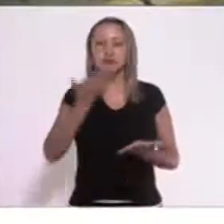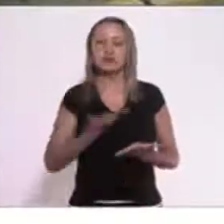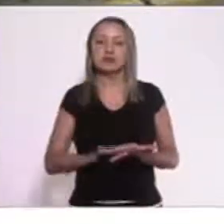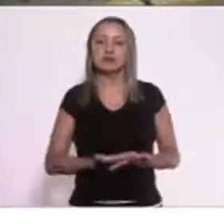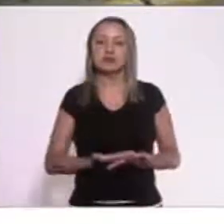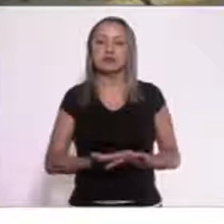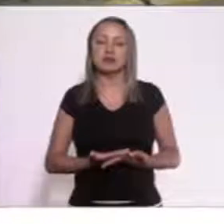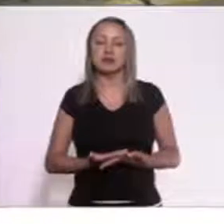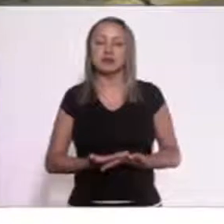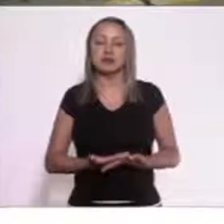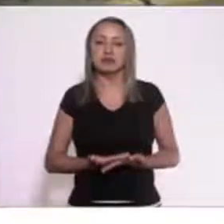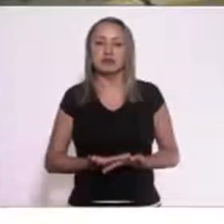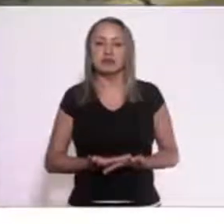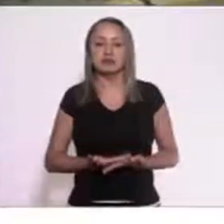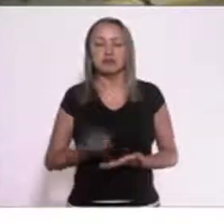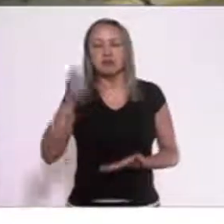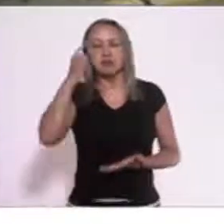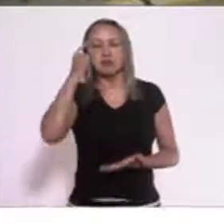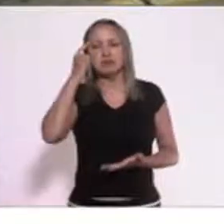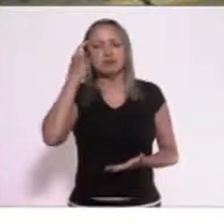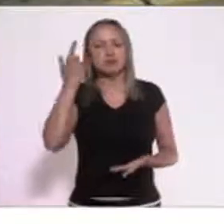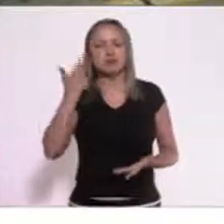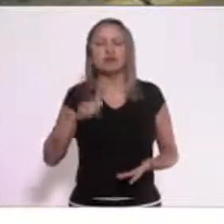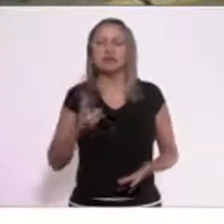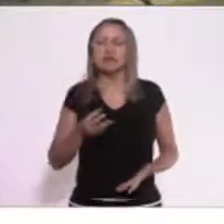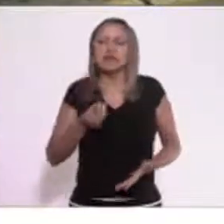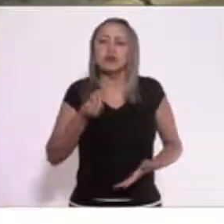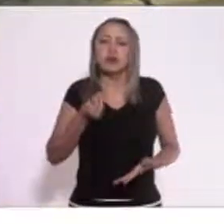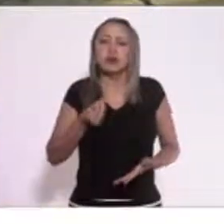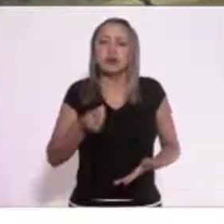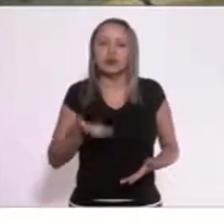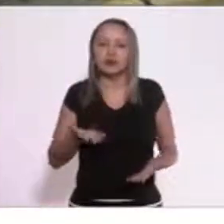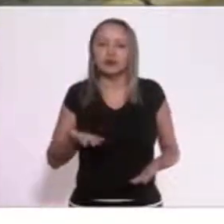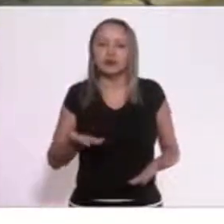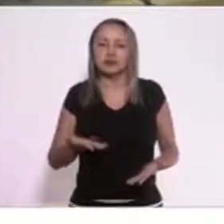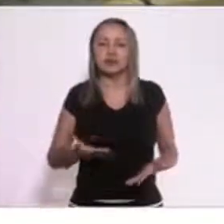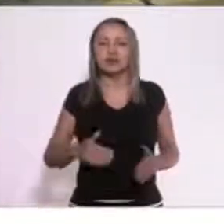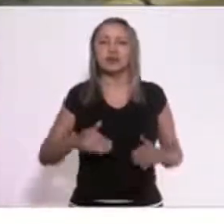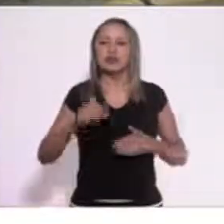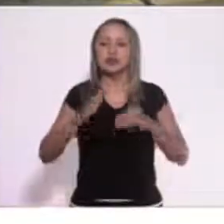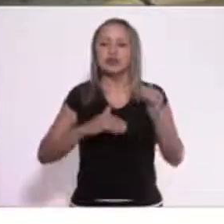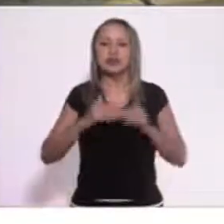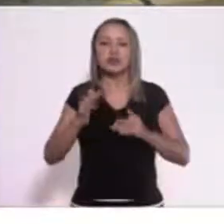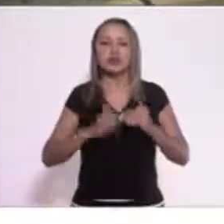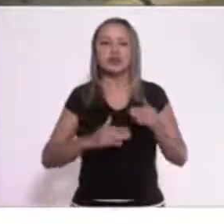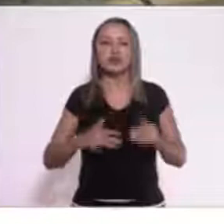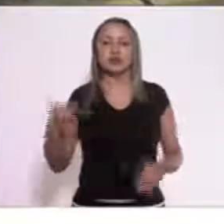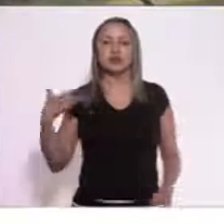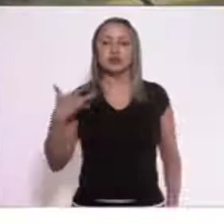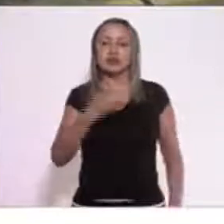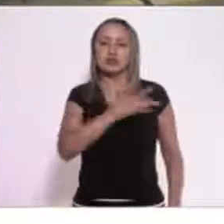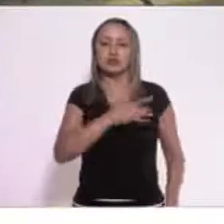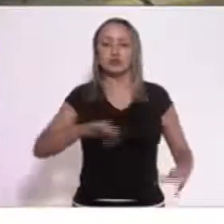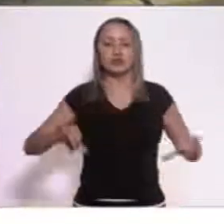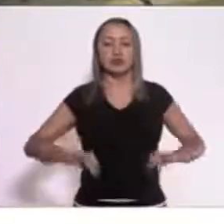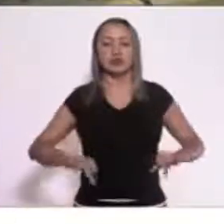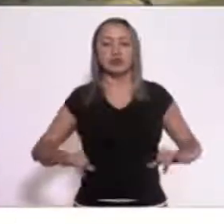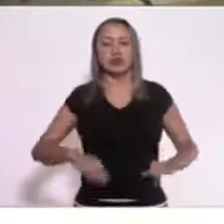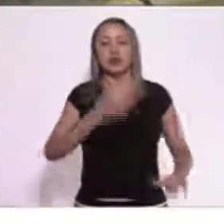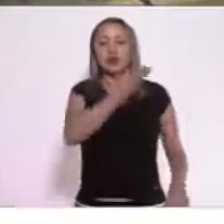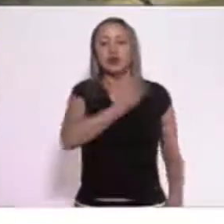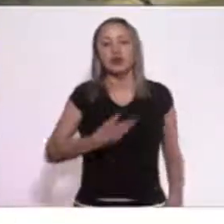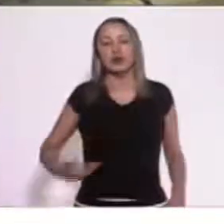tem mais forma de humilhar o servidor e os trabalhadores da área da saúde, os